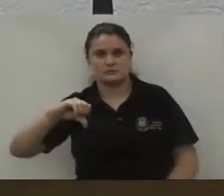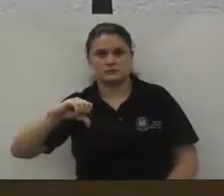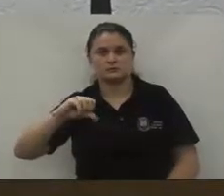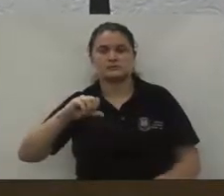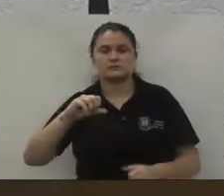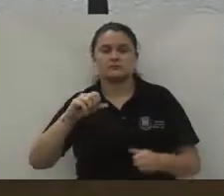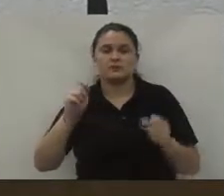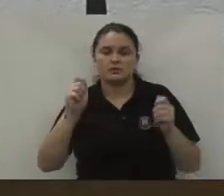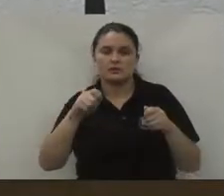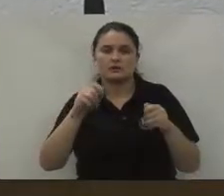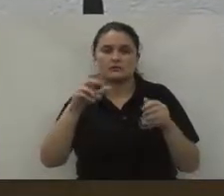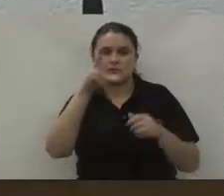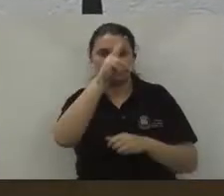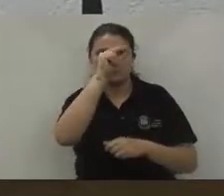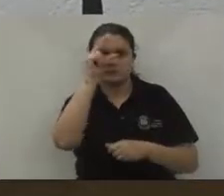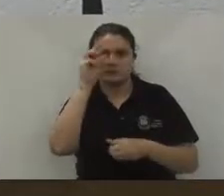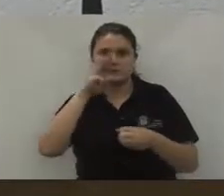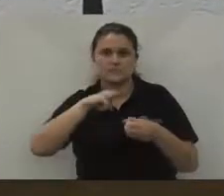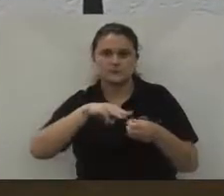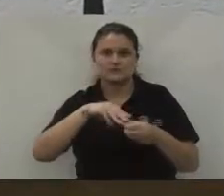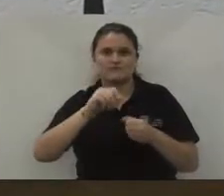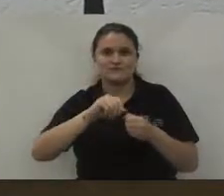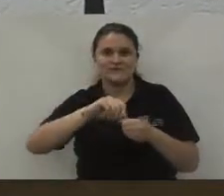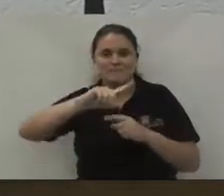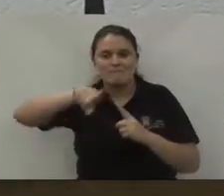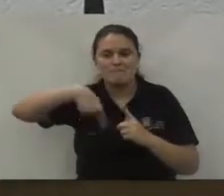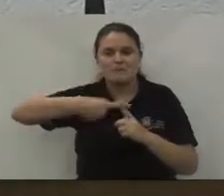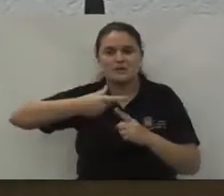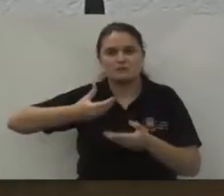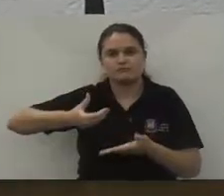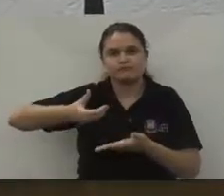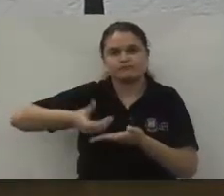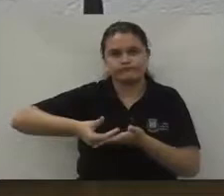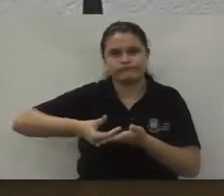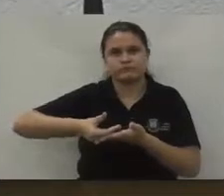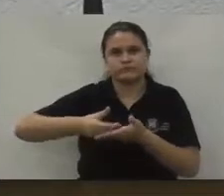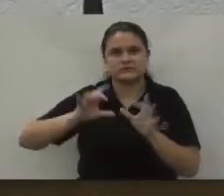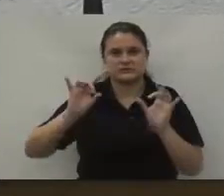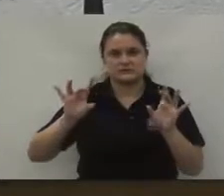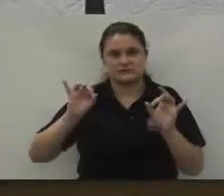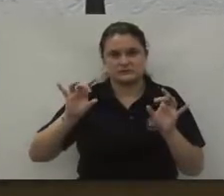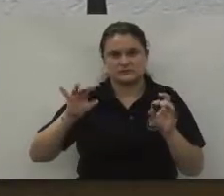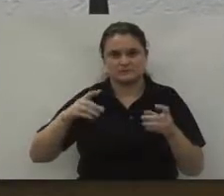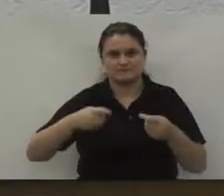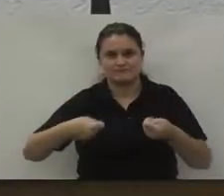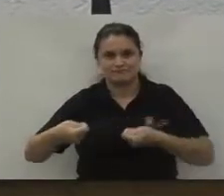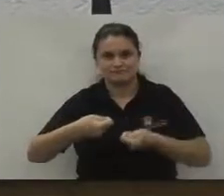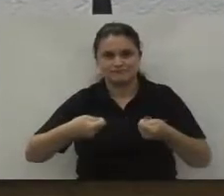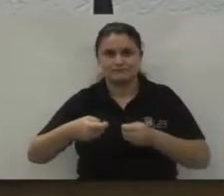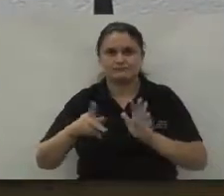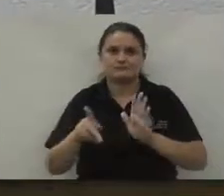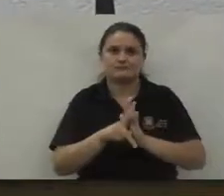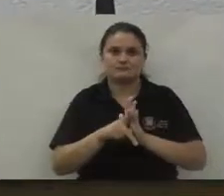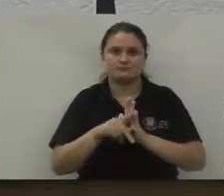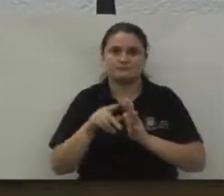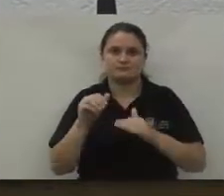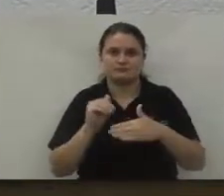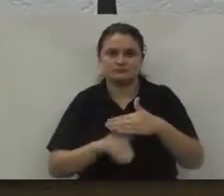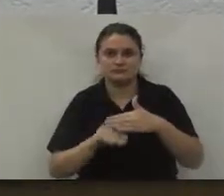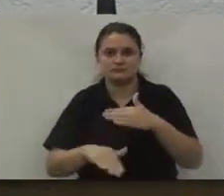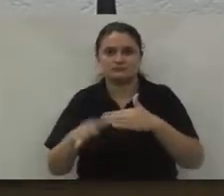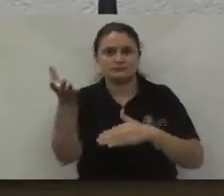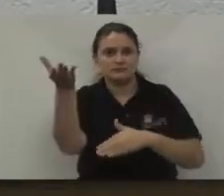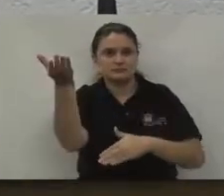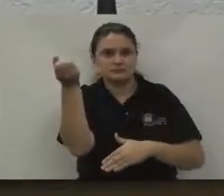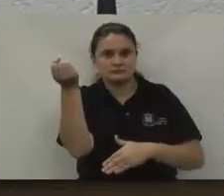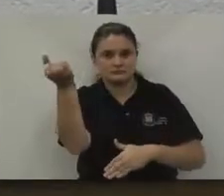4/2019. Autoriza o Executivo Municipal a efetuar a abertura de crédito adicional especial no orçamento próprio do FUNPREV, Fundo